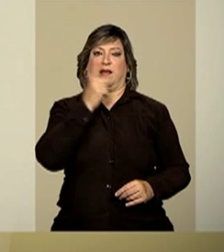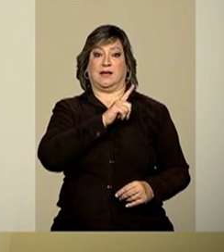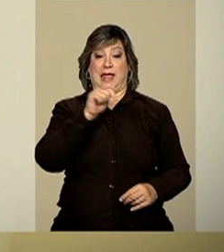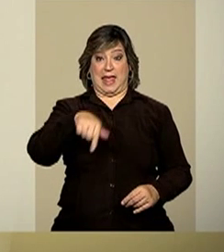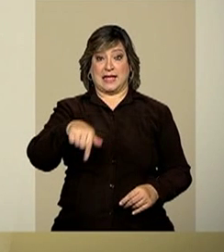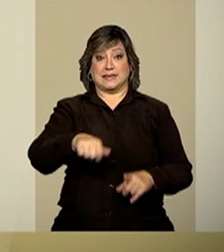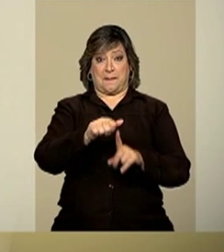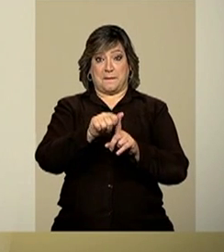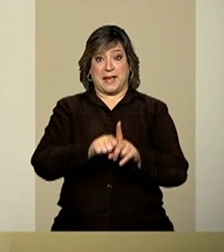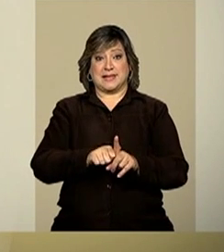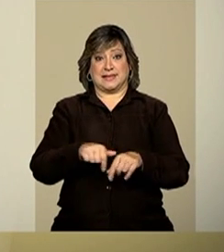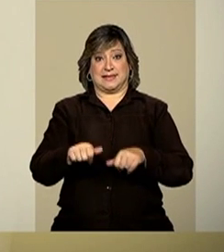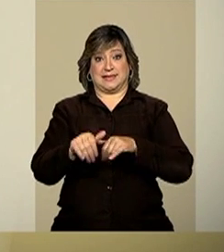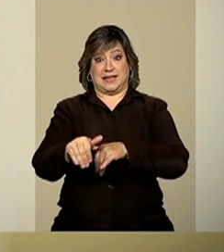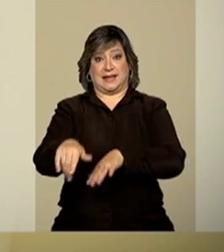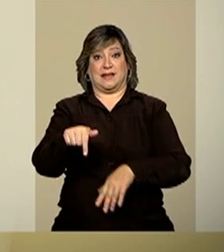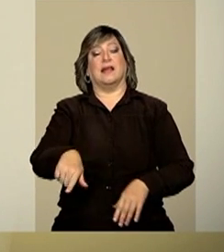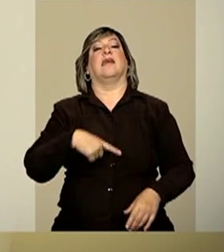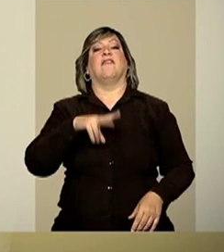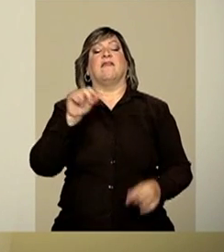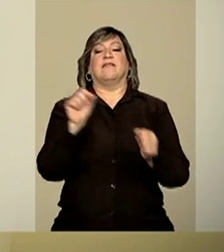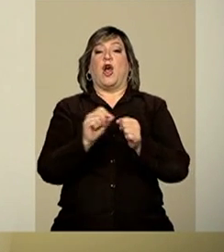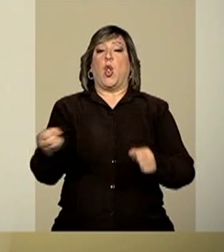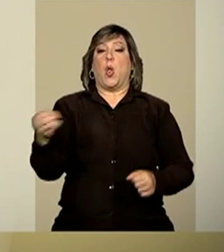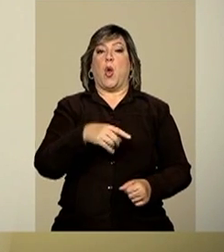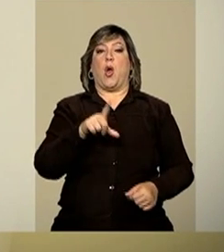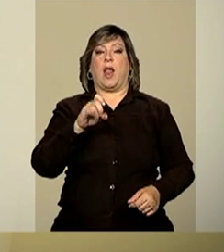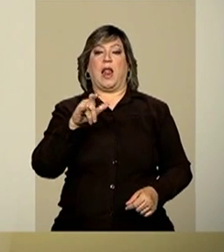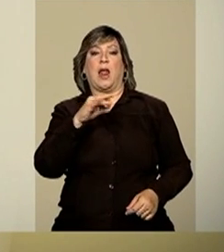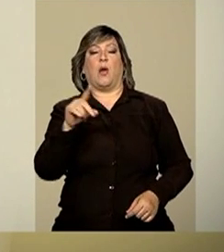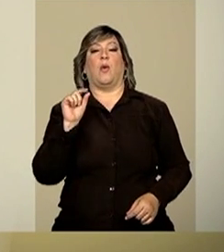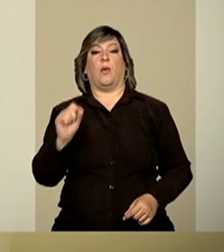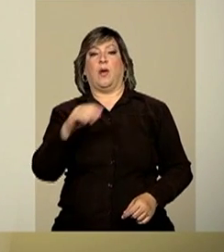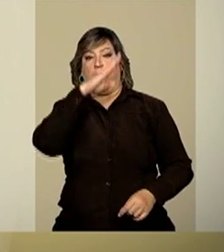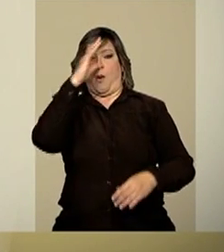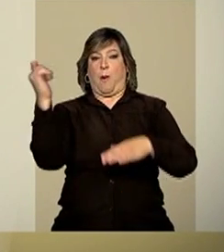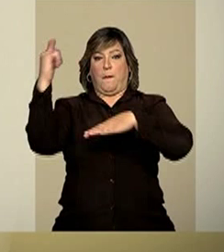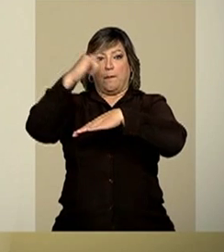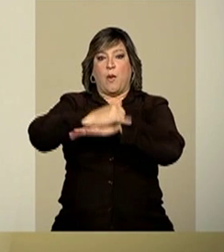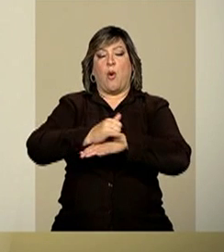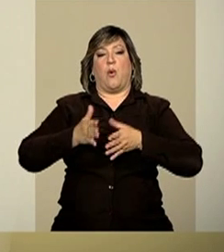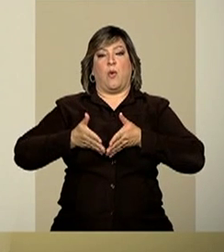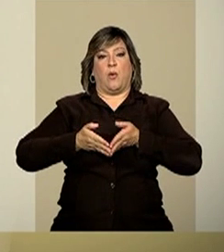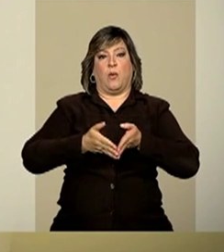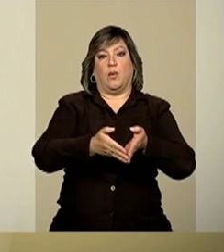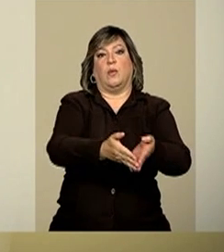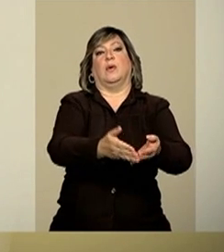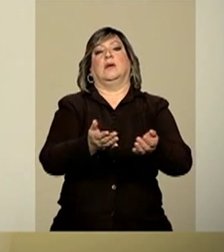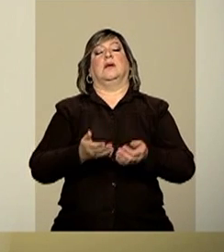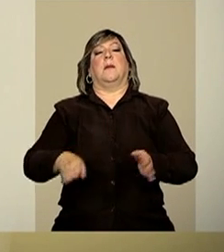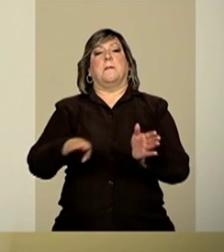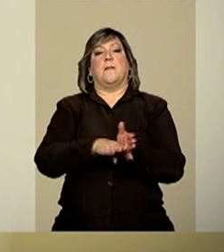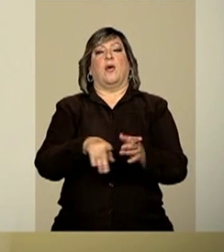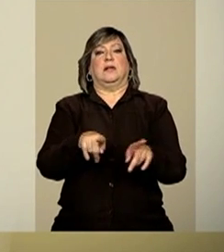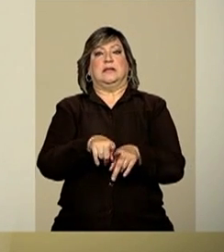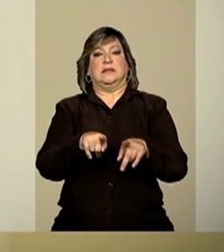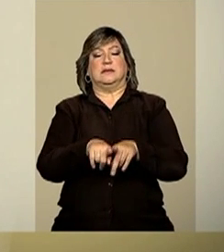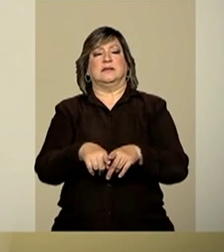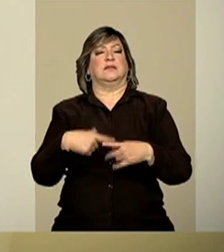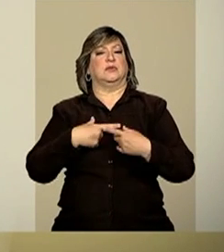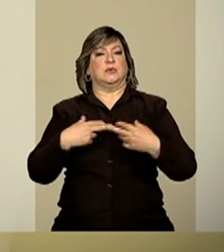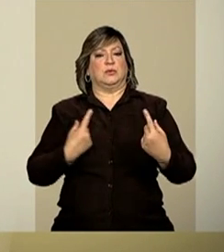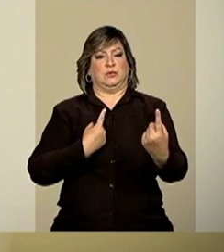mês, vamos fazer novos leilões de portos, aeroportos, ferrovias e rodovias. Estes